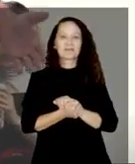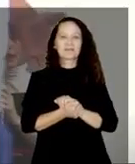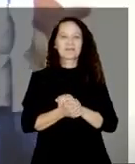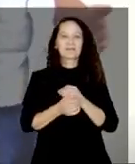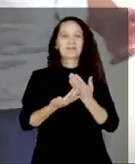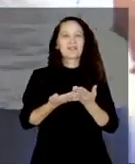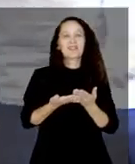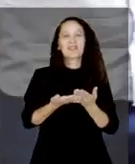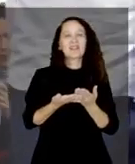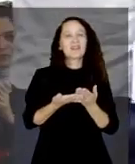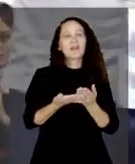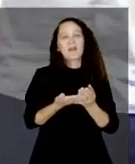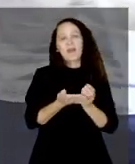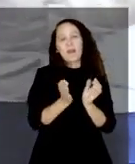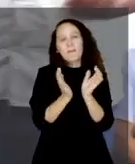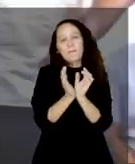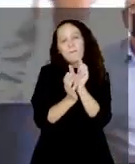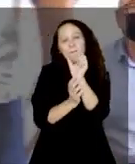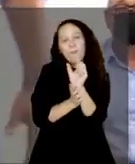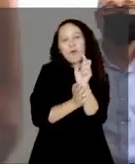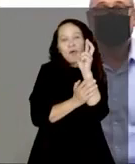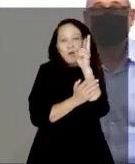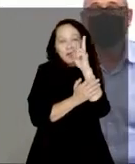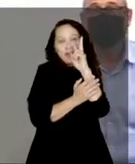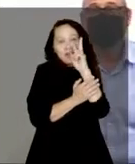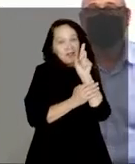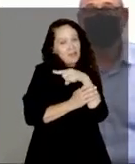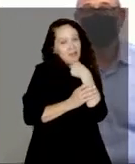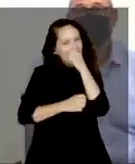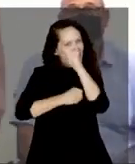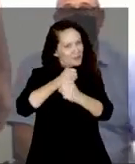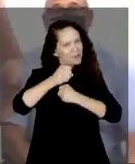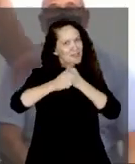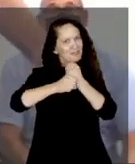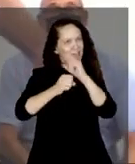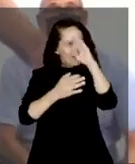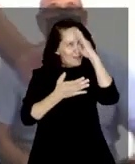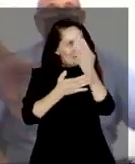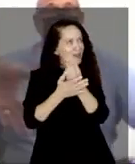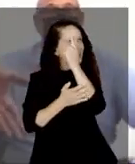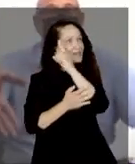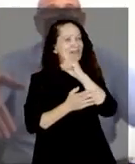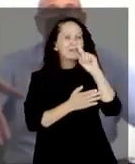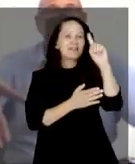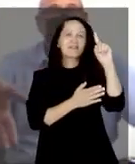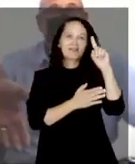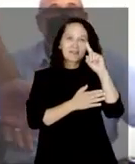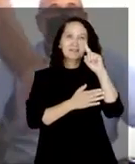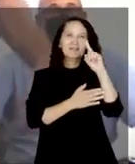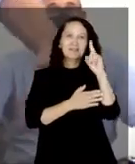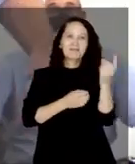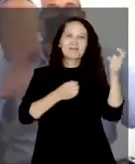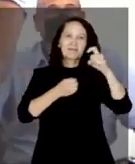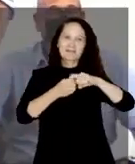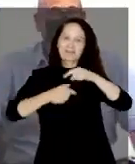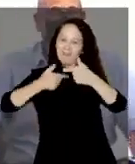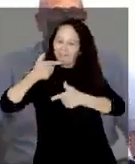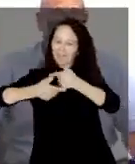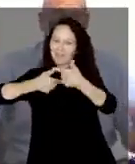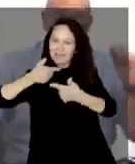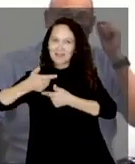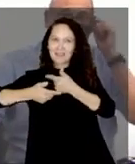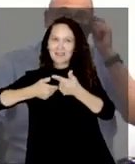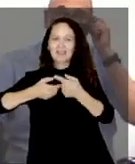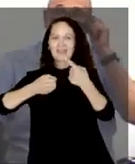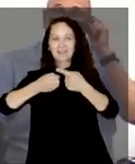trabalhadores. Devo muito à militância do Partido dos Trabalhadores. Eu sou hoje um instrumento para poder governar a cidade de Mauá com